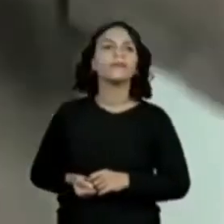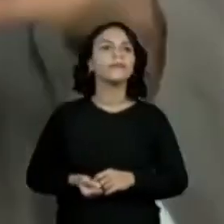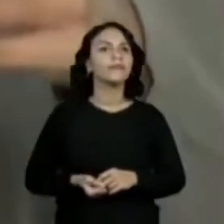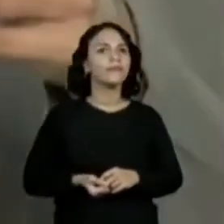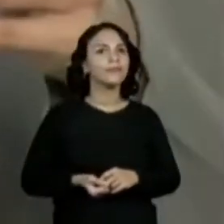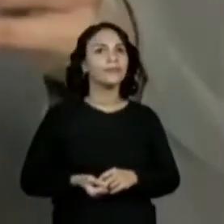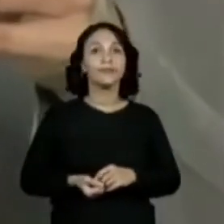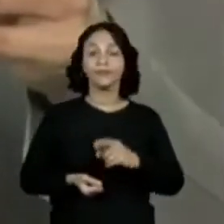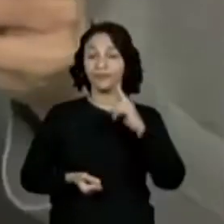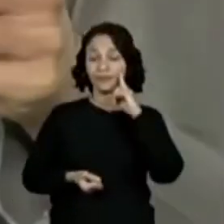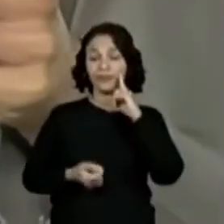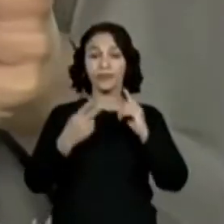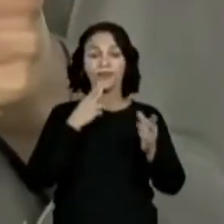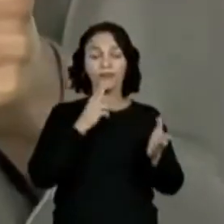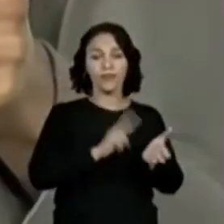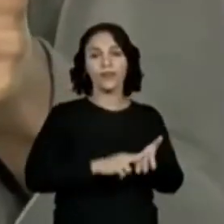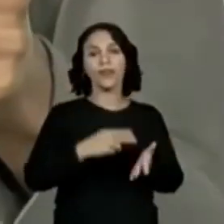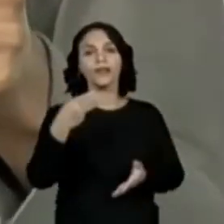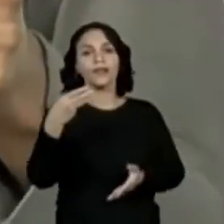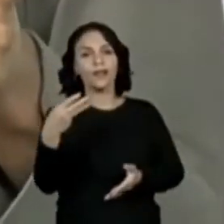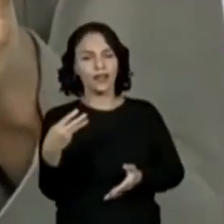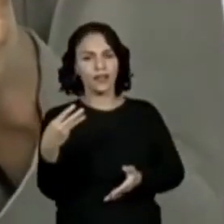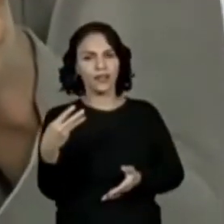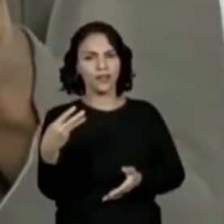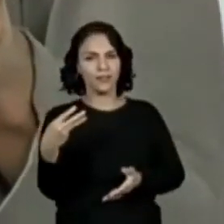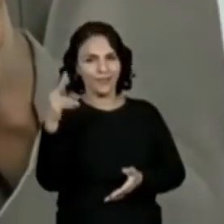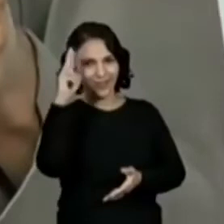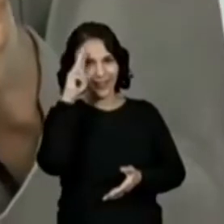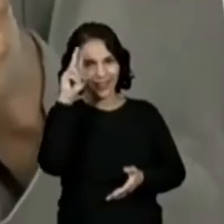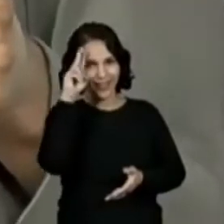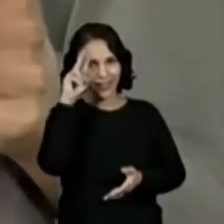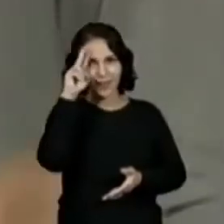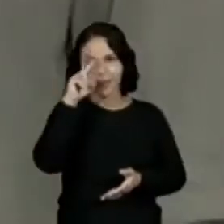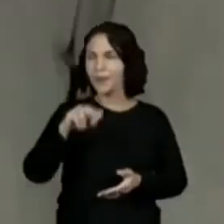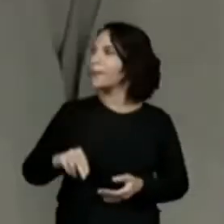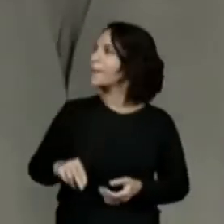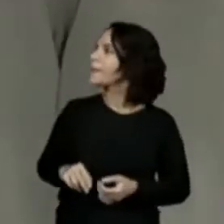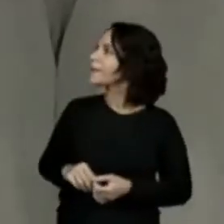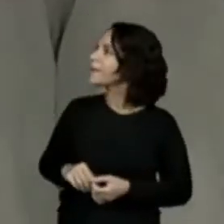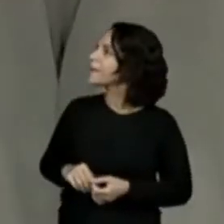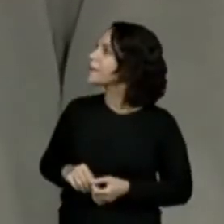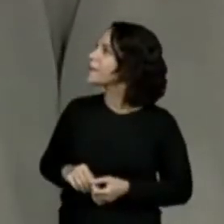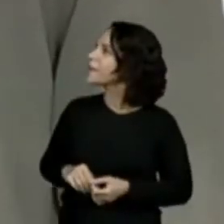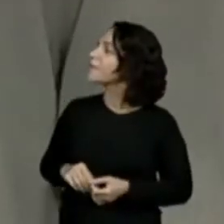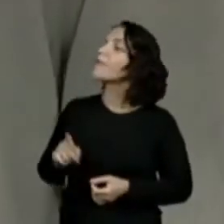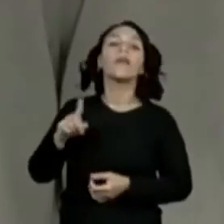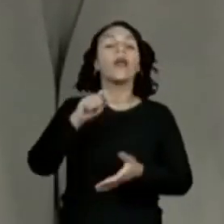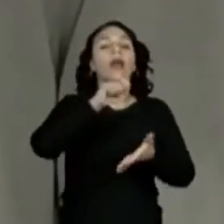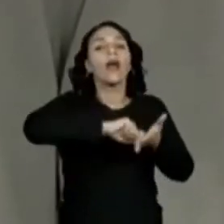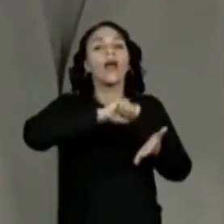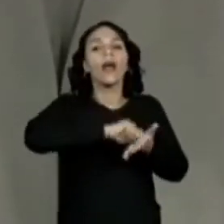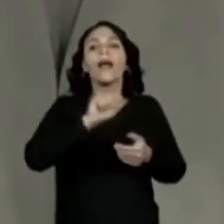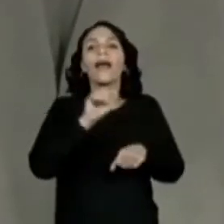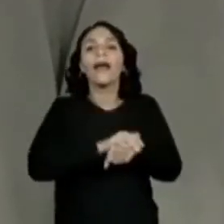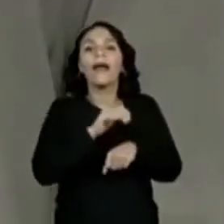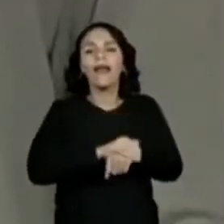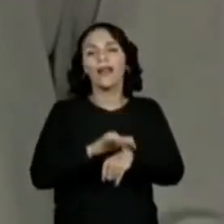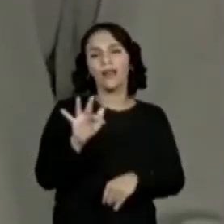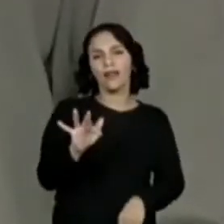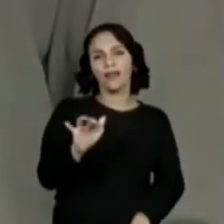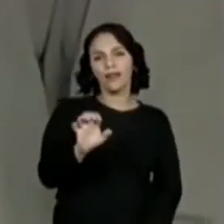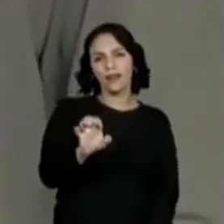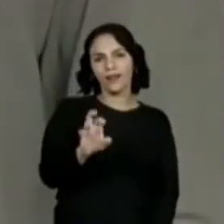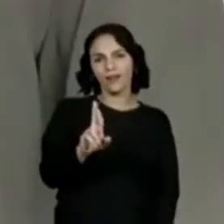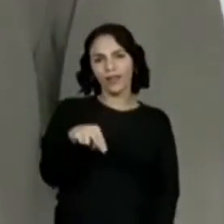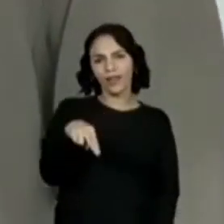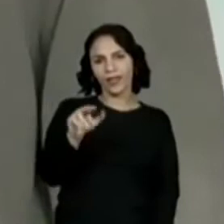Temos a carta 3 para recordar. A carta 3, que tinha como remetente a Fernanda